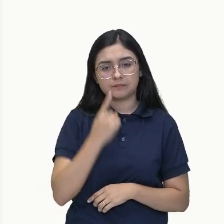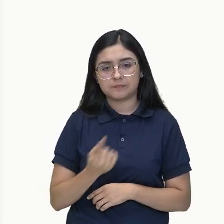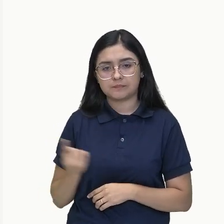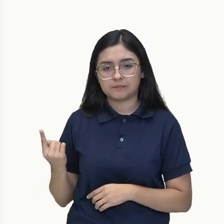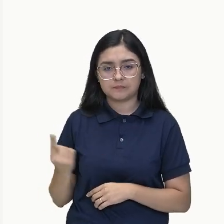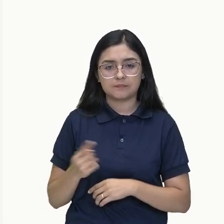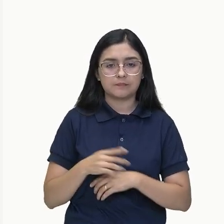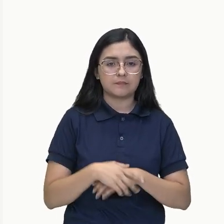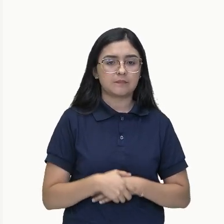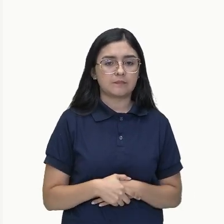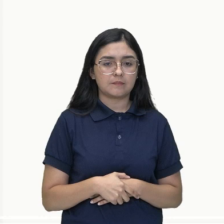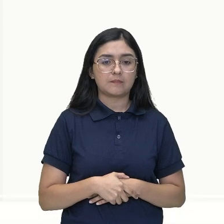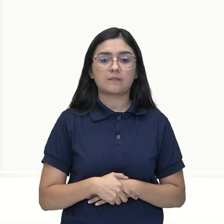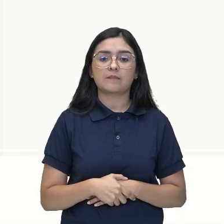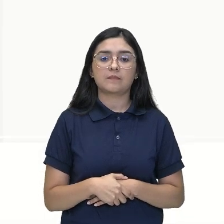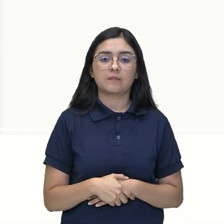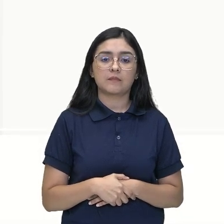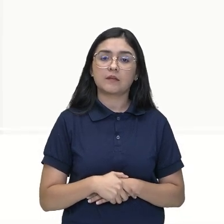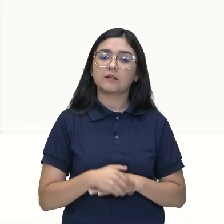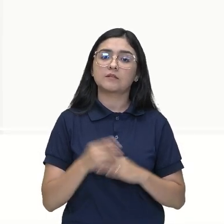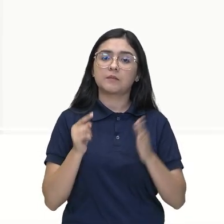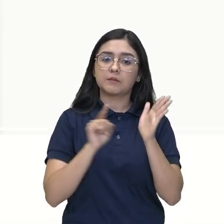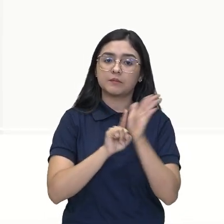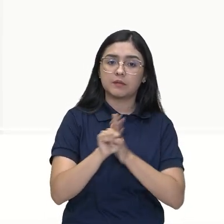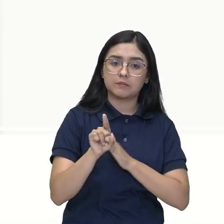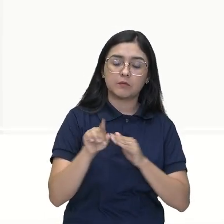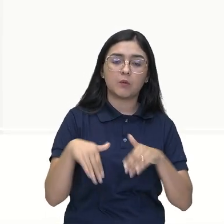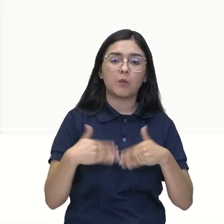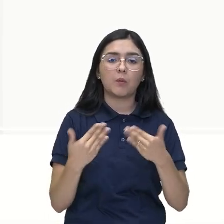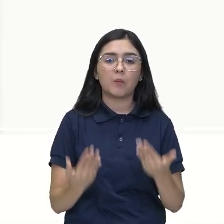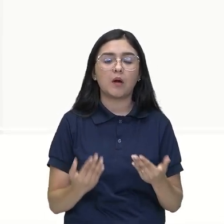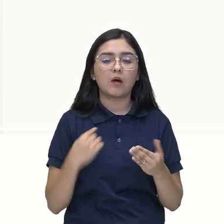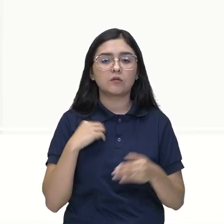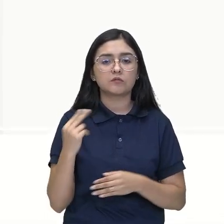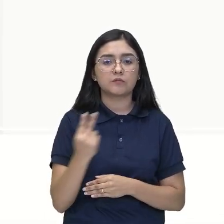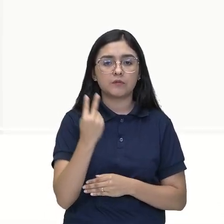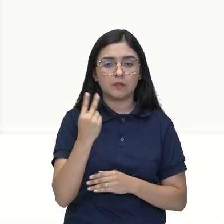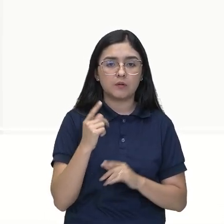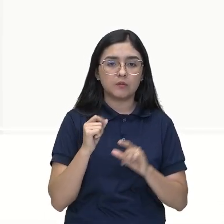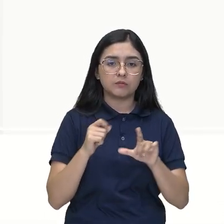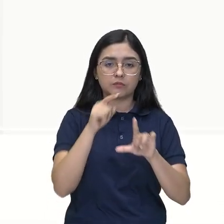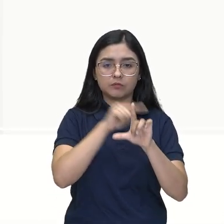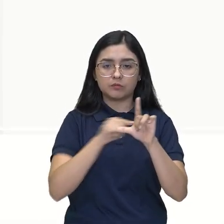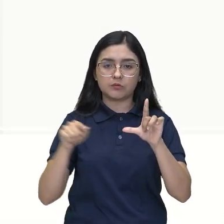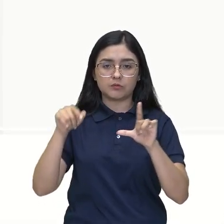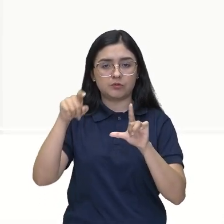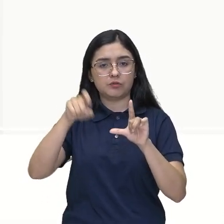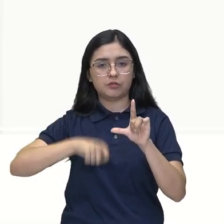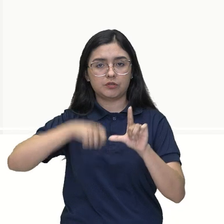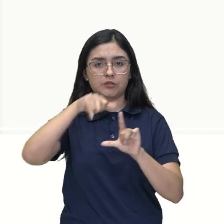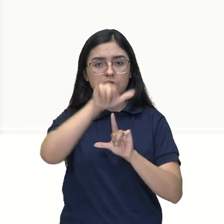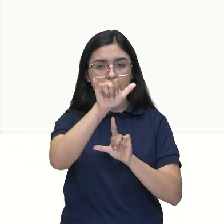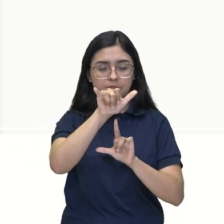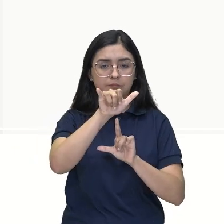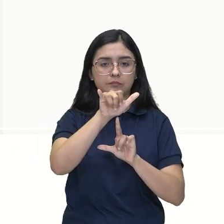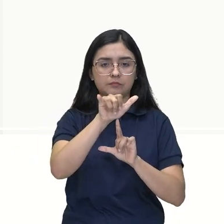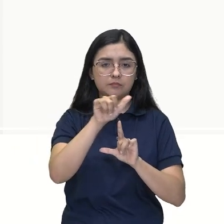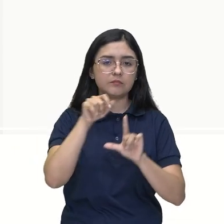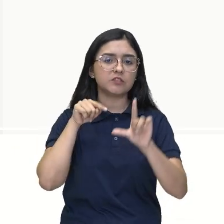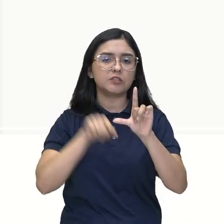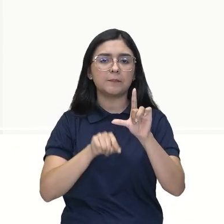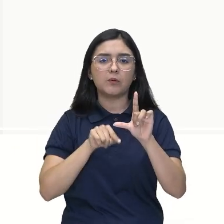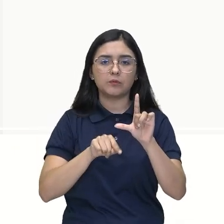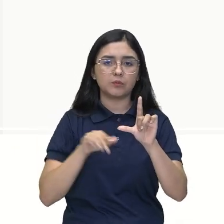Pronto. Se eu perguntar de você agora, quais são as coordenadas desse ponto aí,